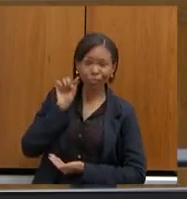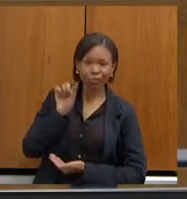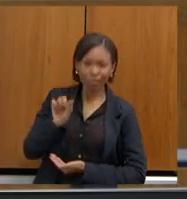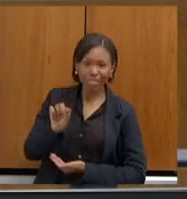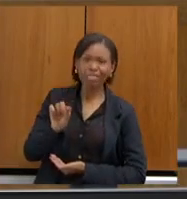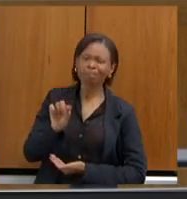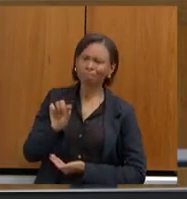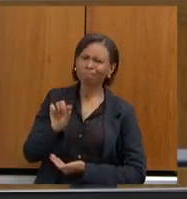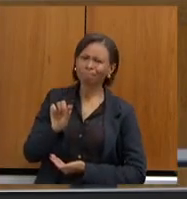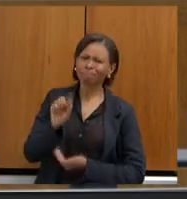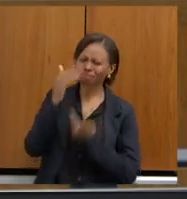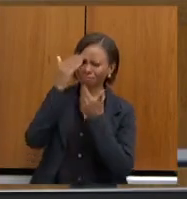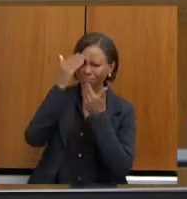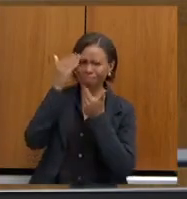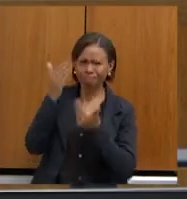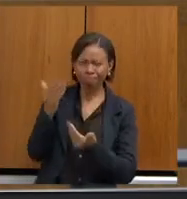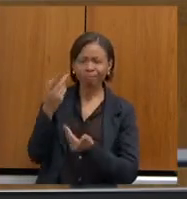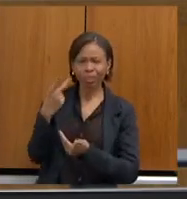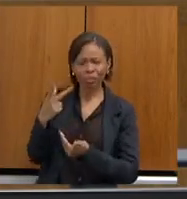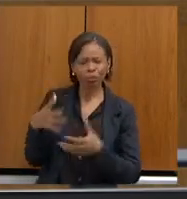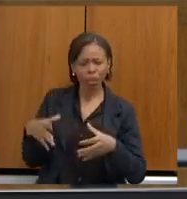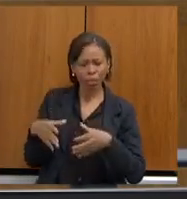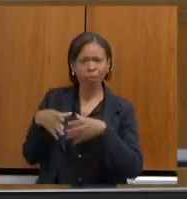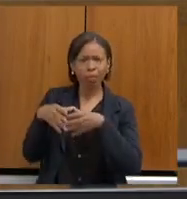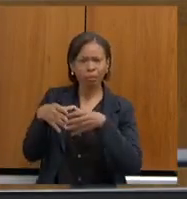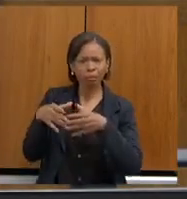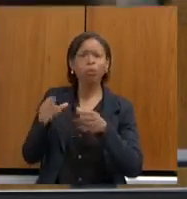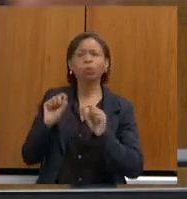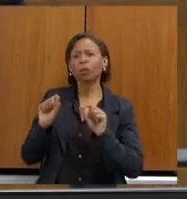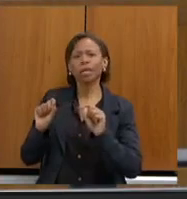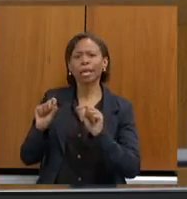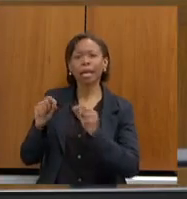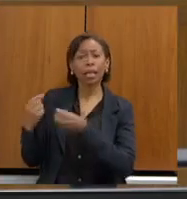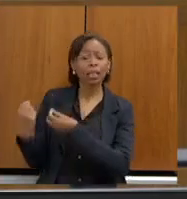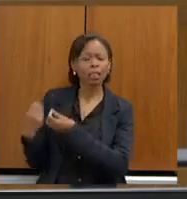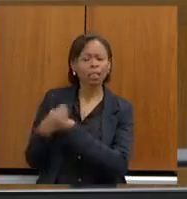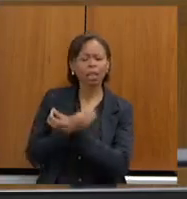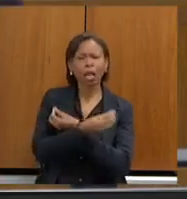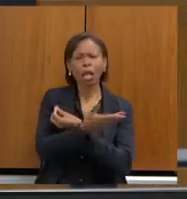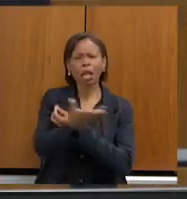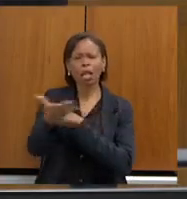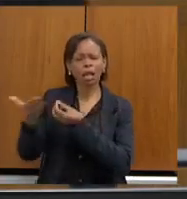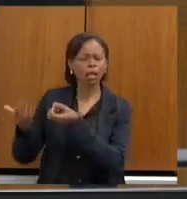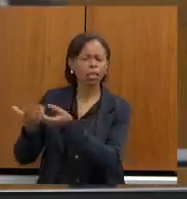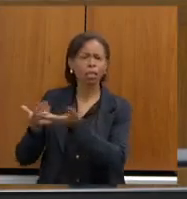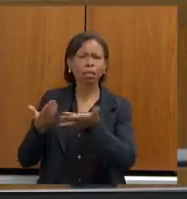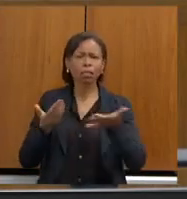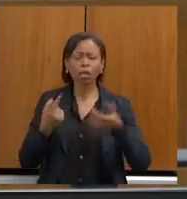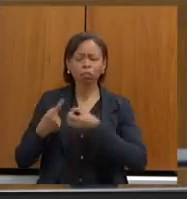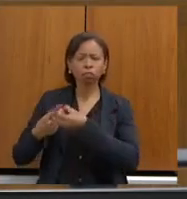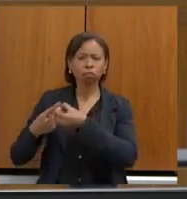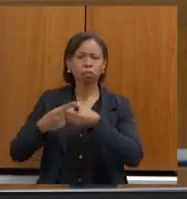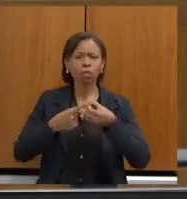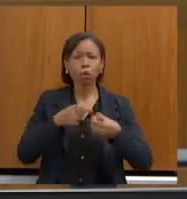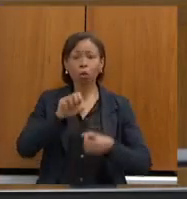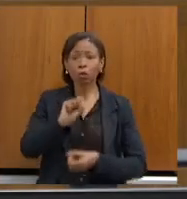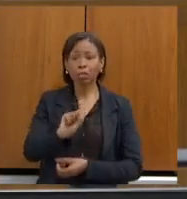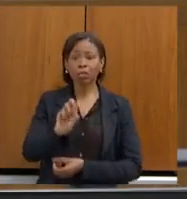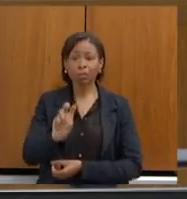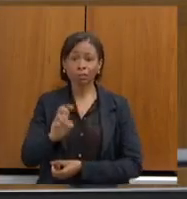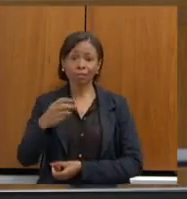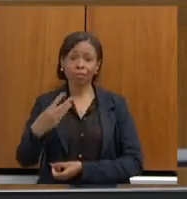visão que vossa excelência tá tendo com toda sua equipe em distribuir a toda a região a todos os nossos municípios são